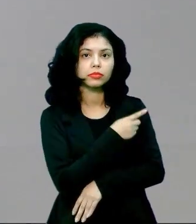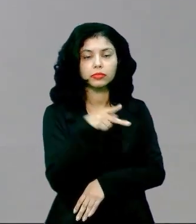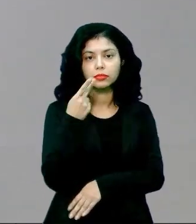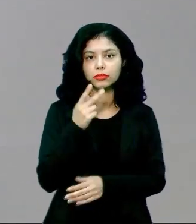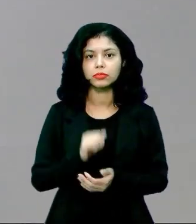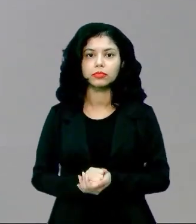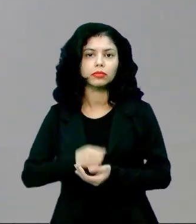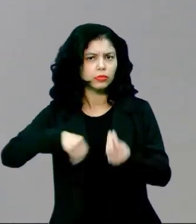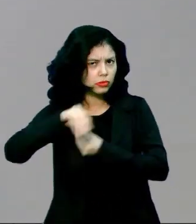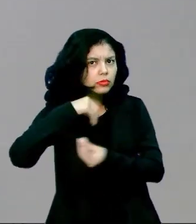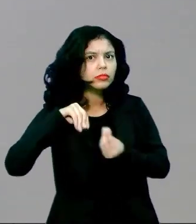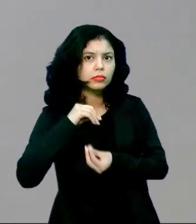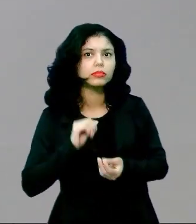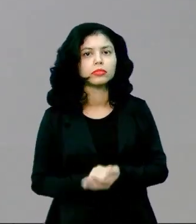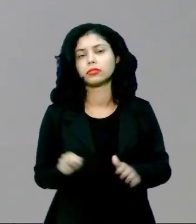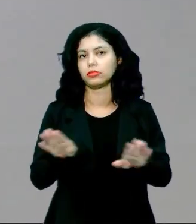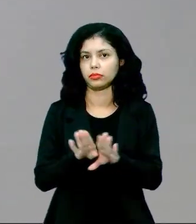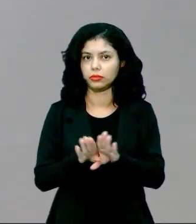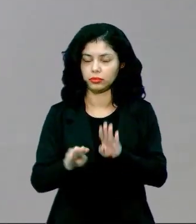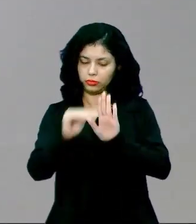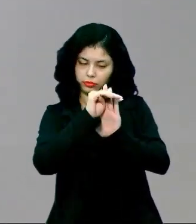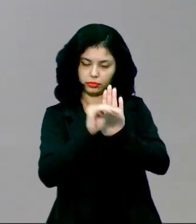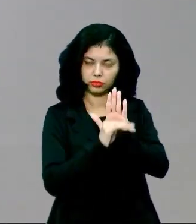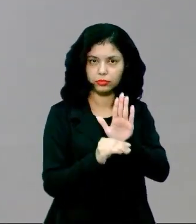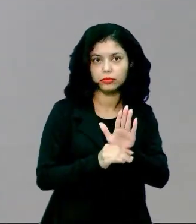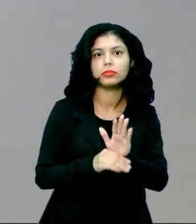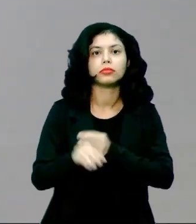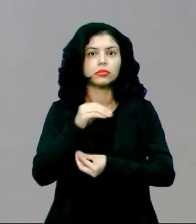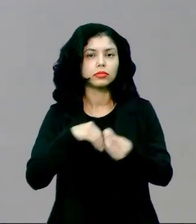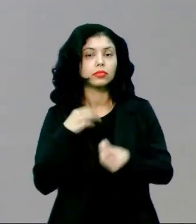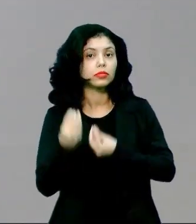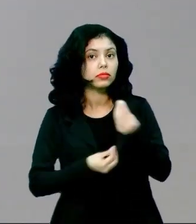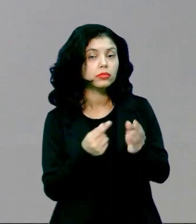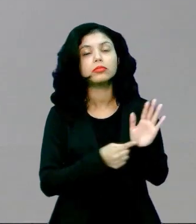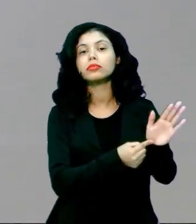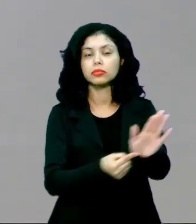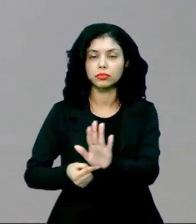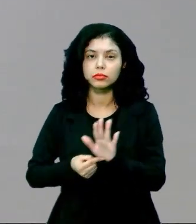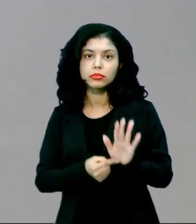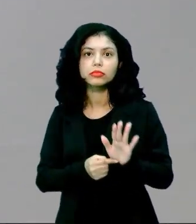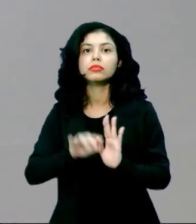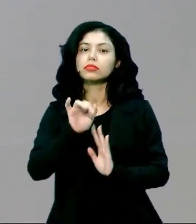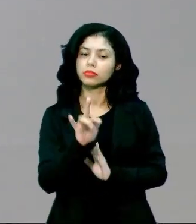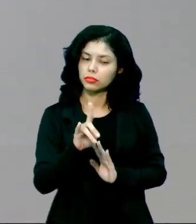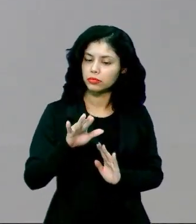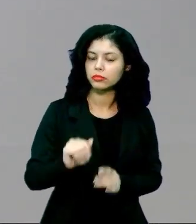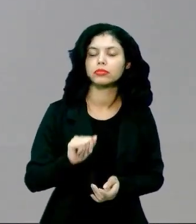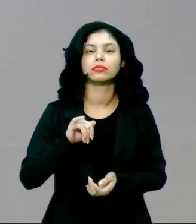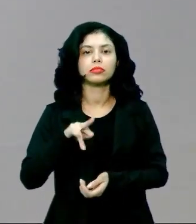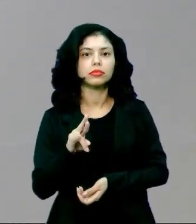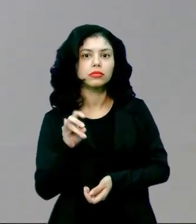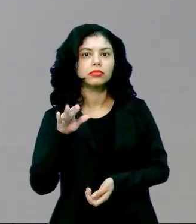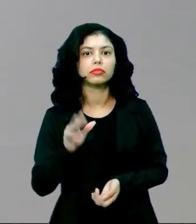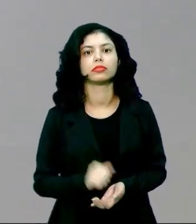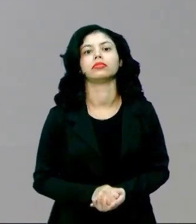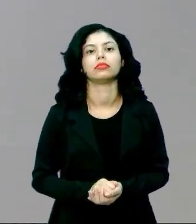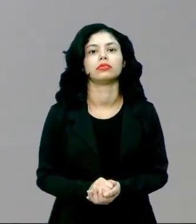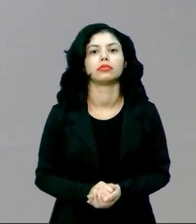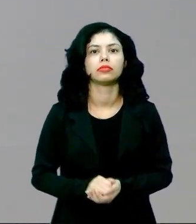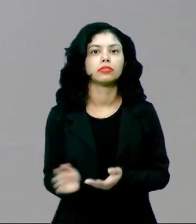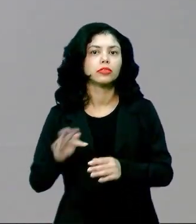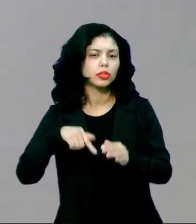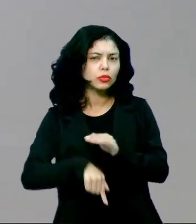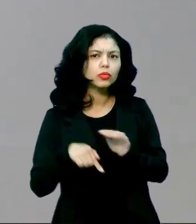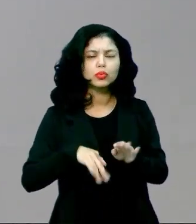pouquinho sobre soluções. Falamos das classificações dessas soluções, como que elas se representam, saturada, insaturada, saturada com corpo